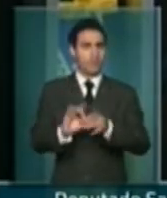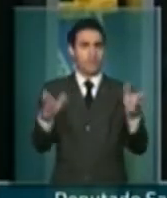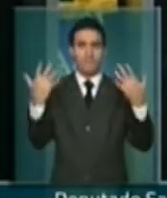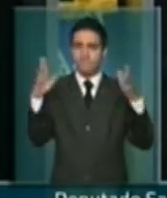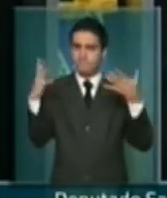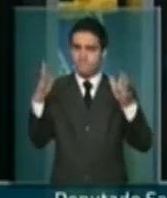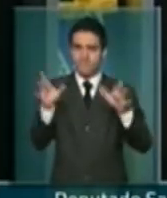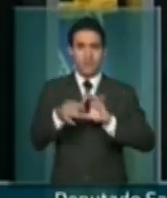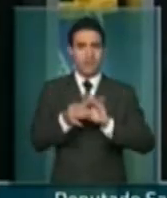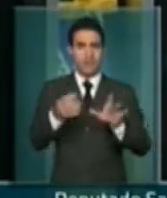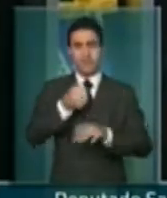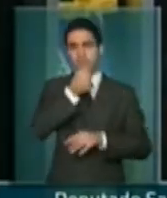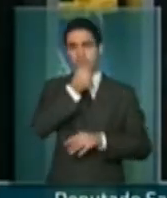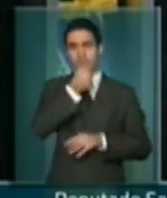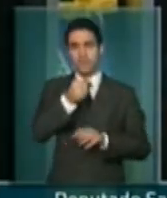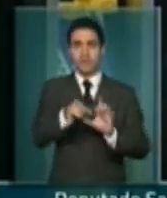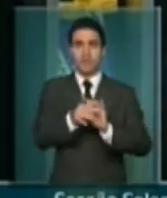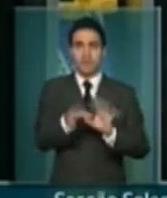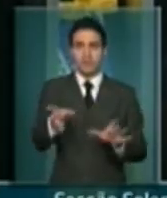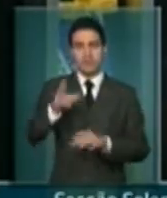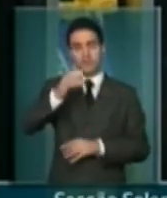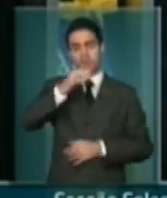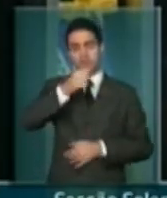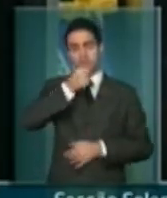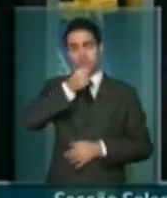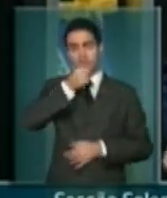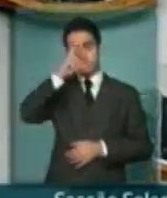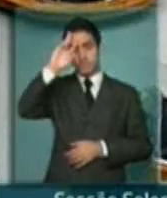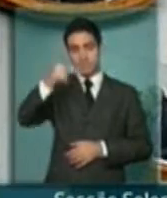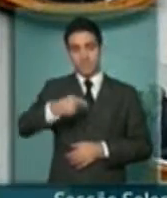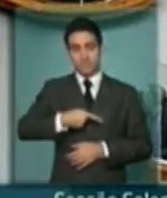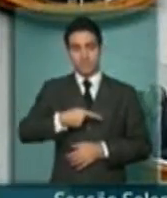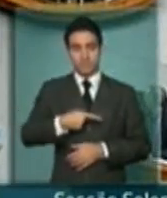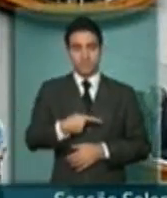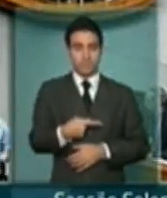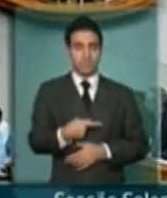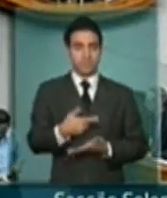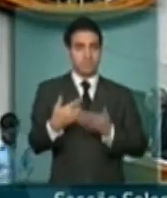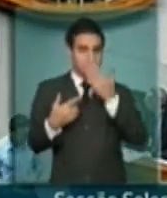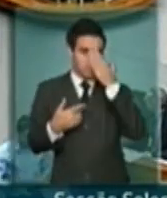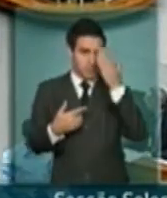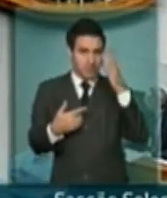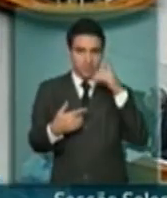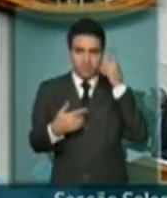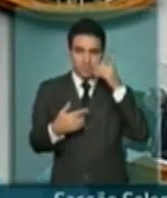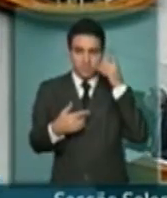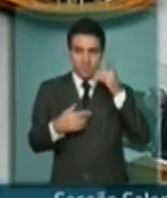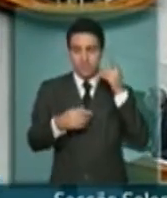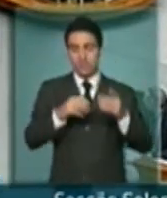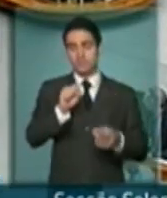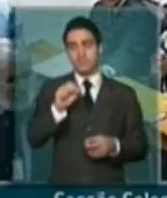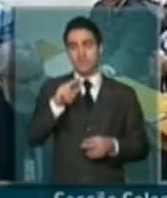imprensa, viva o jornalismo independente. Muito obrigado, deputado Sarney Filho, por suas palavras.